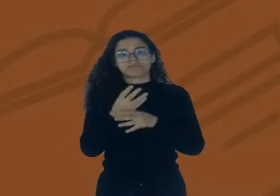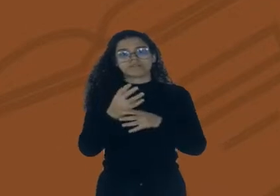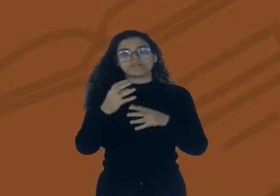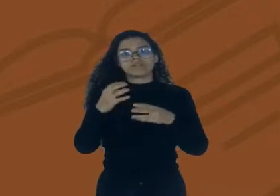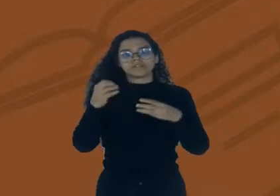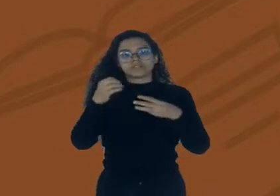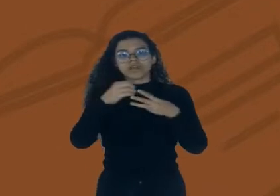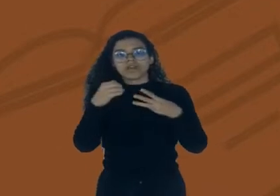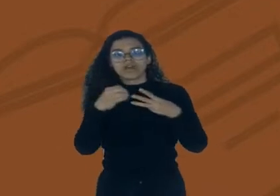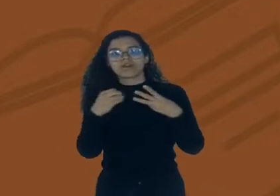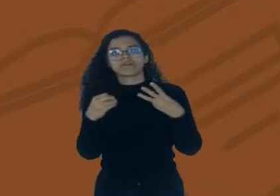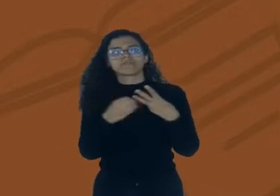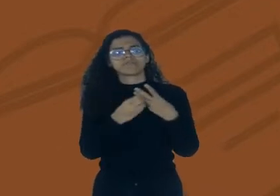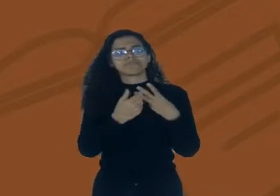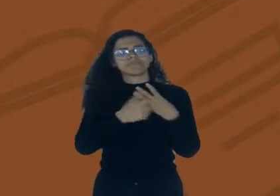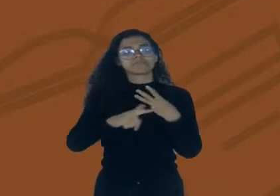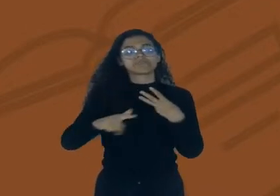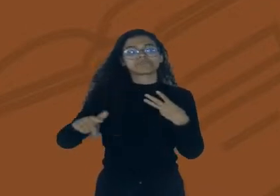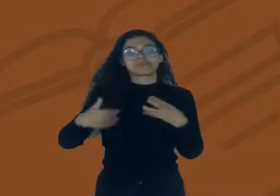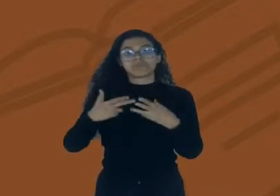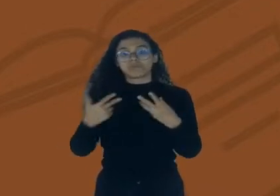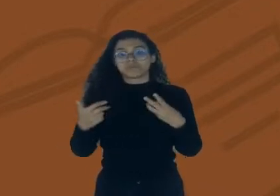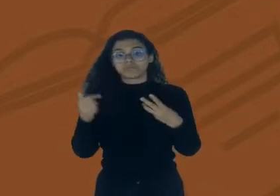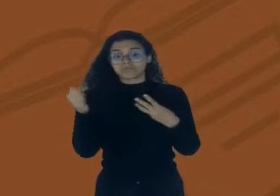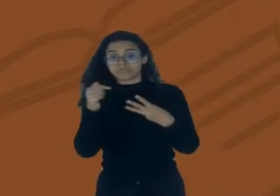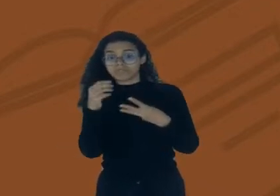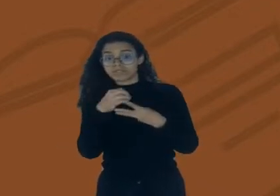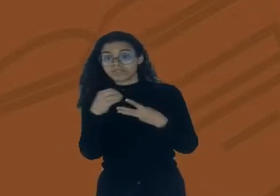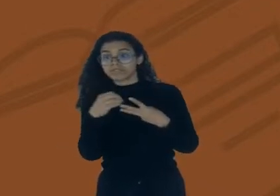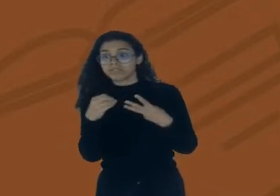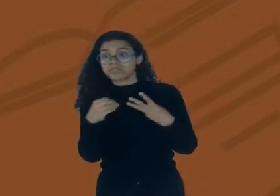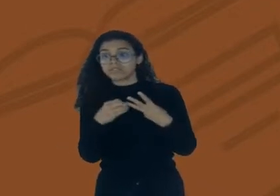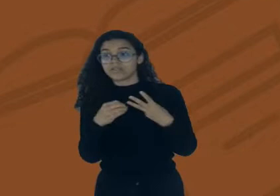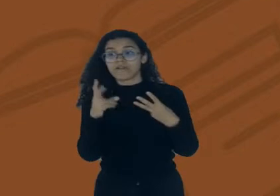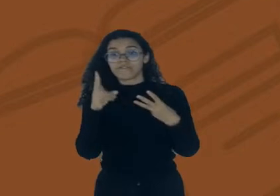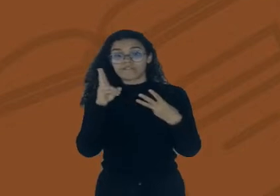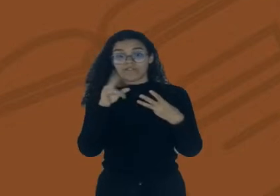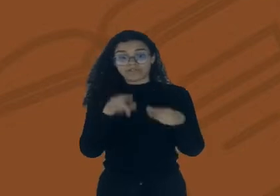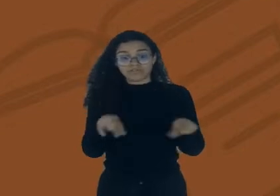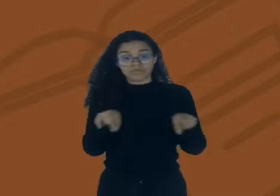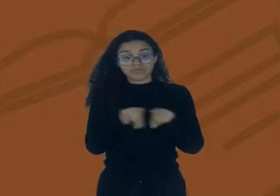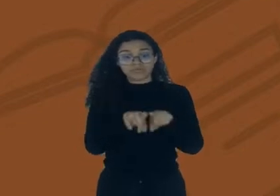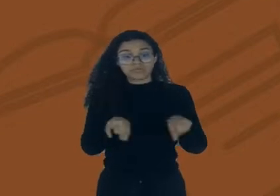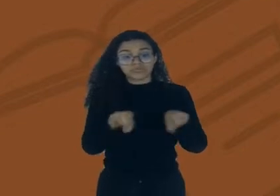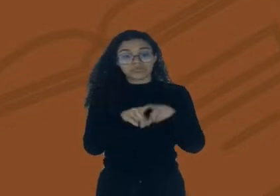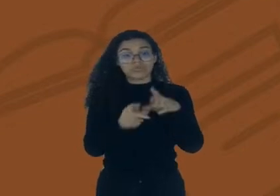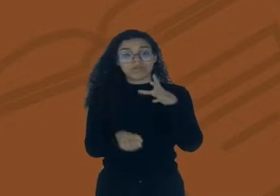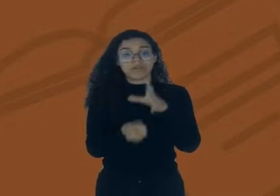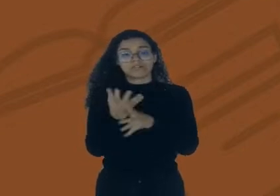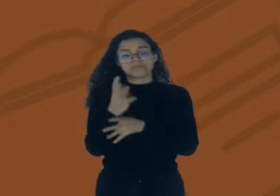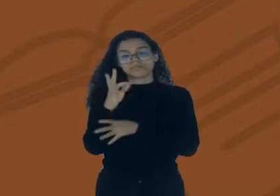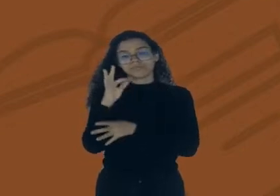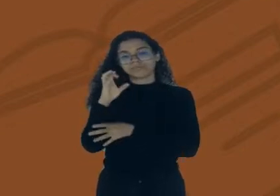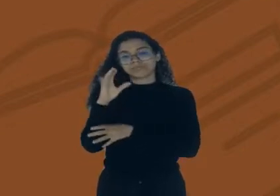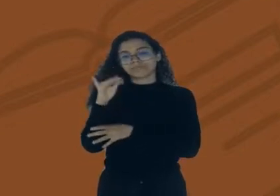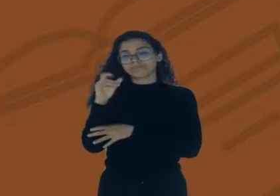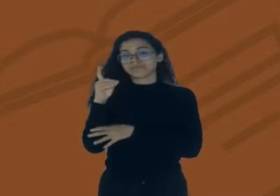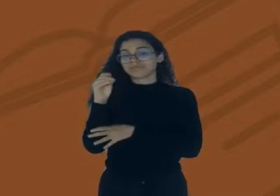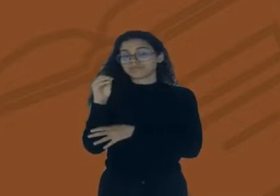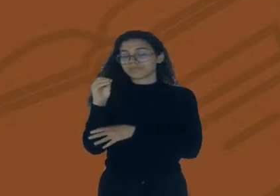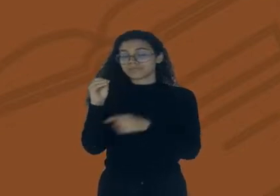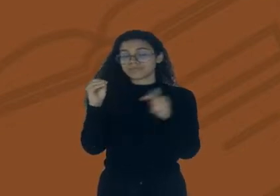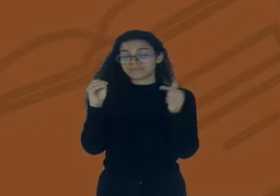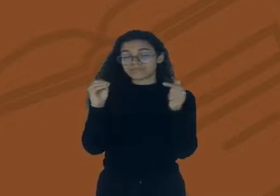células, e estas, por sua vez, irão se unir e formar os tecidos. Os tecidos, por